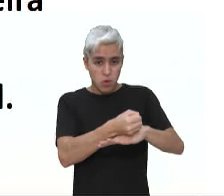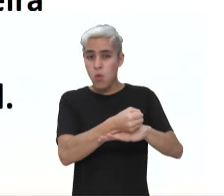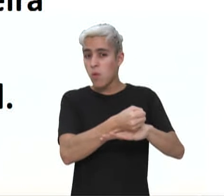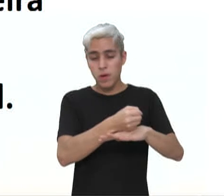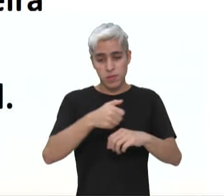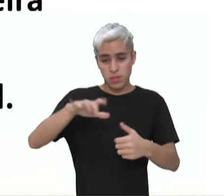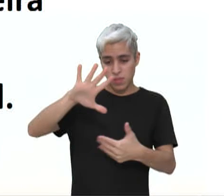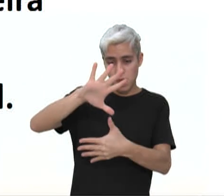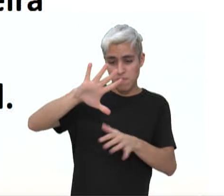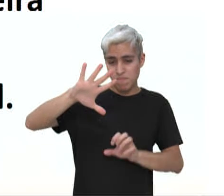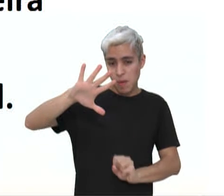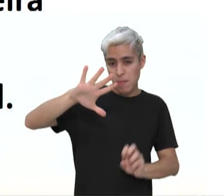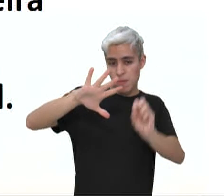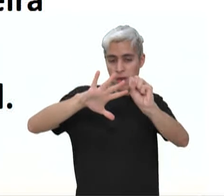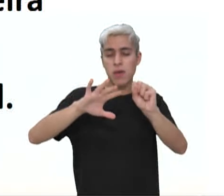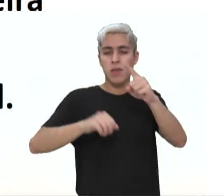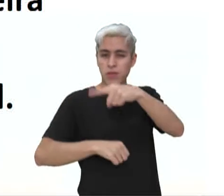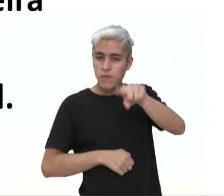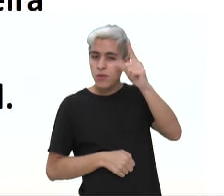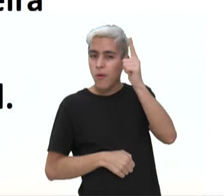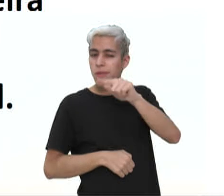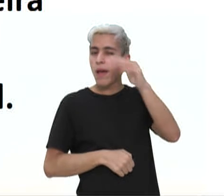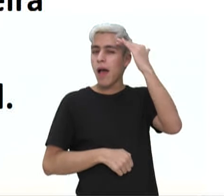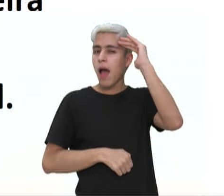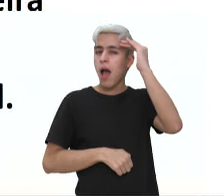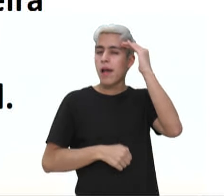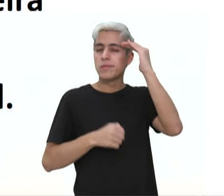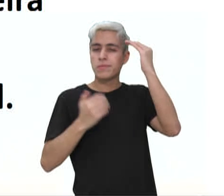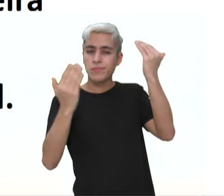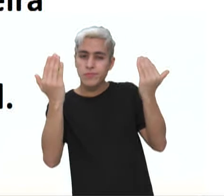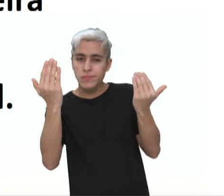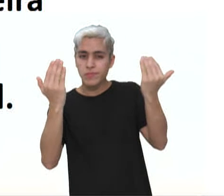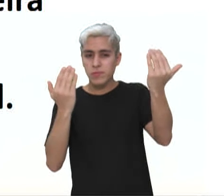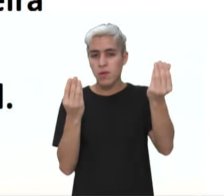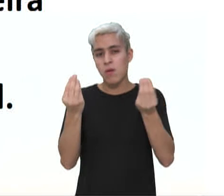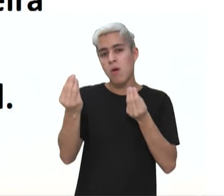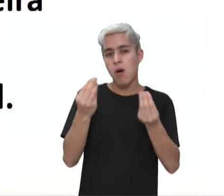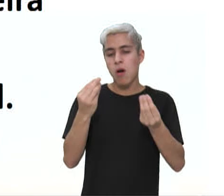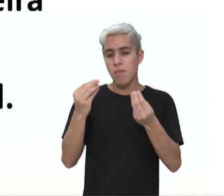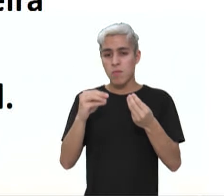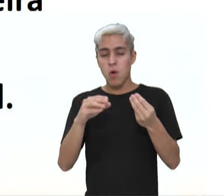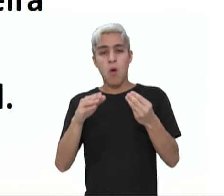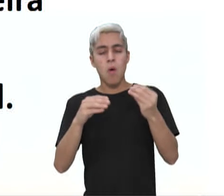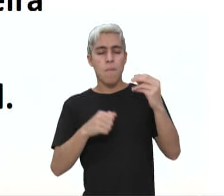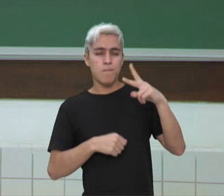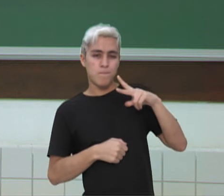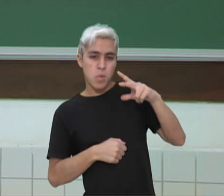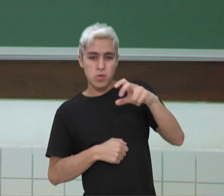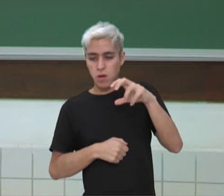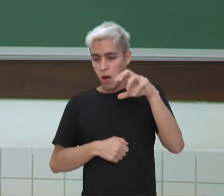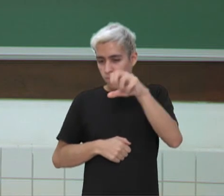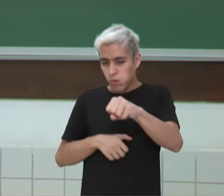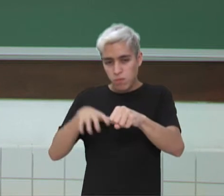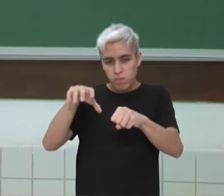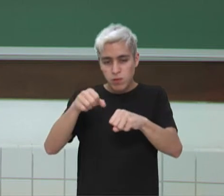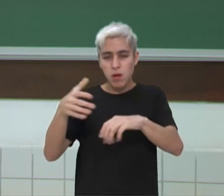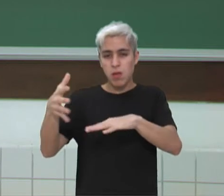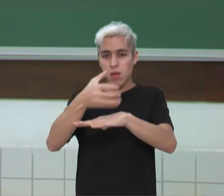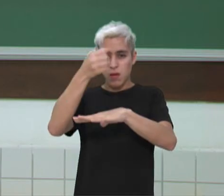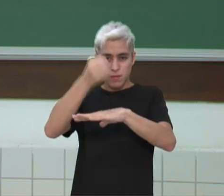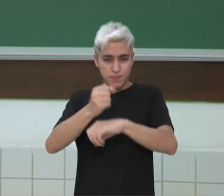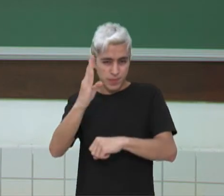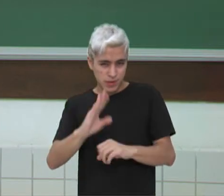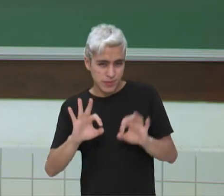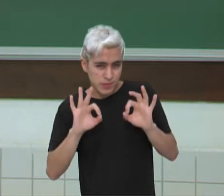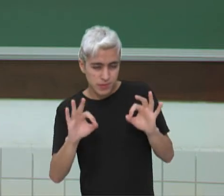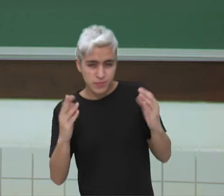América Espanhola e você conseguiu traçar um paralelo com a colonização portuguesa no Brasil que nós tanto tratamos. Ficou mais